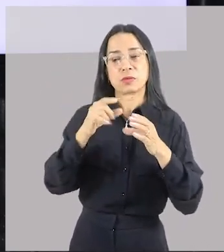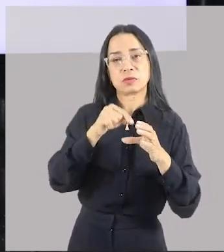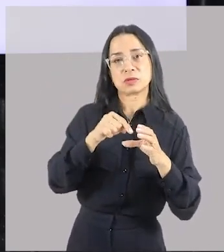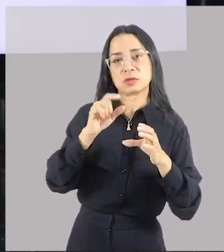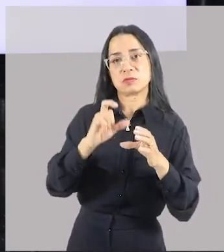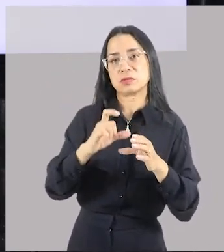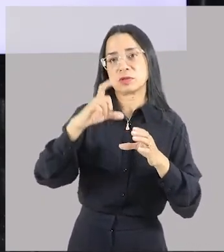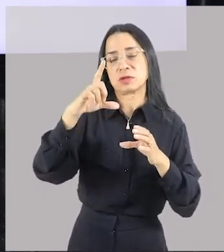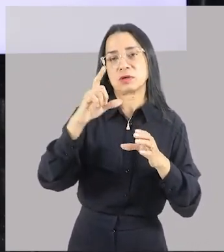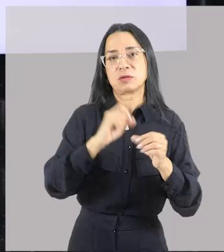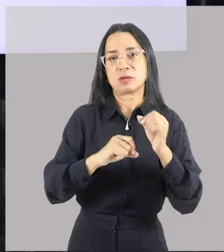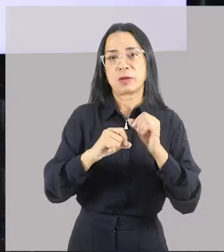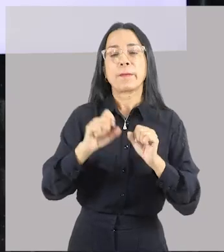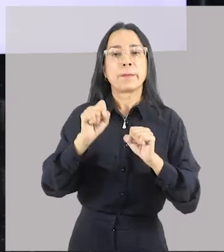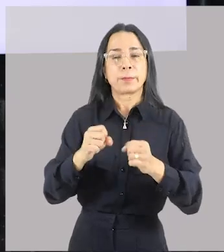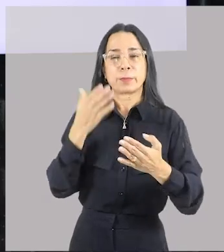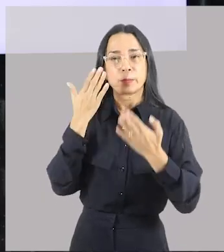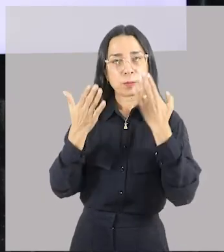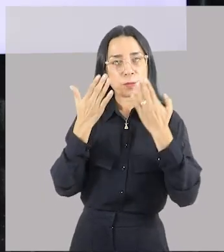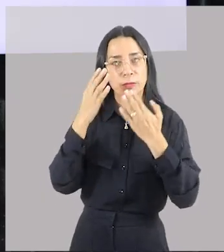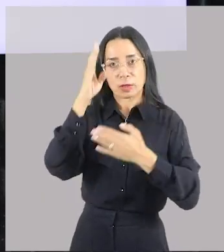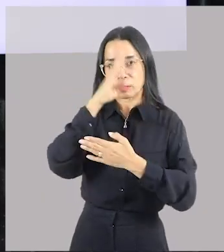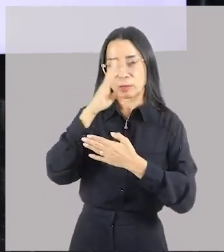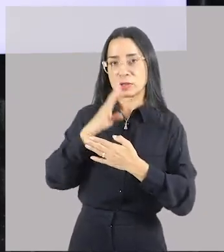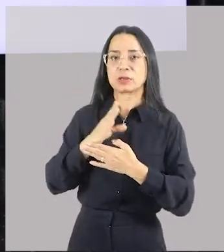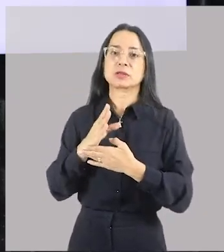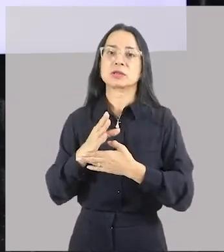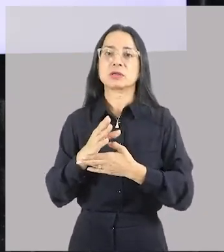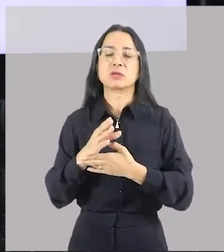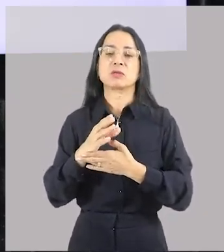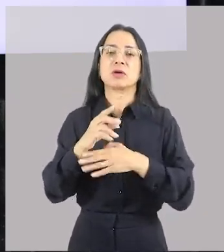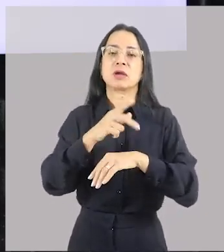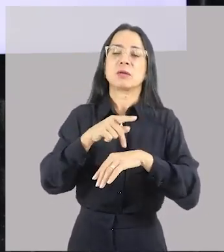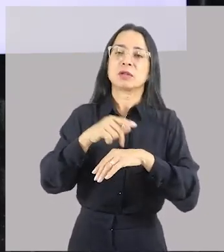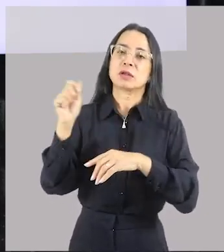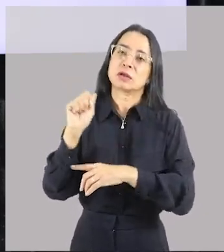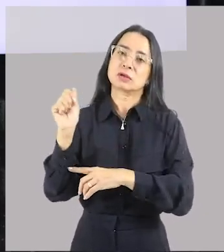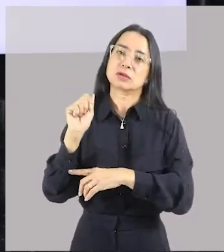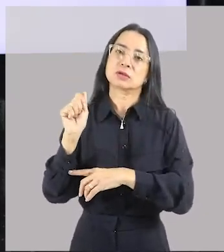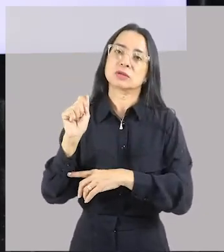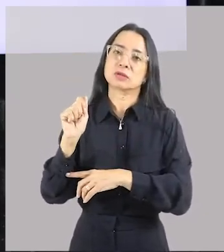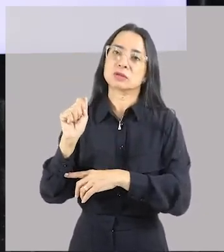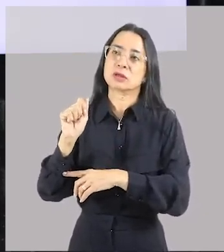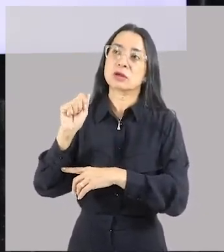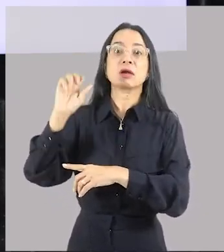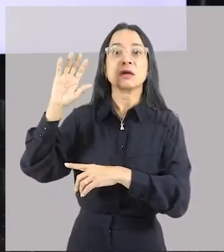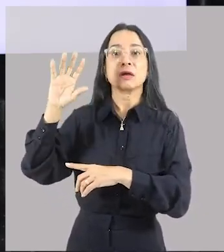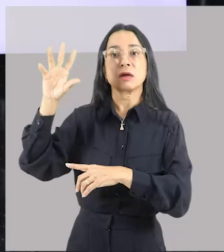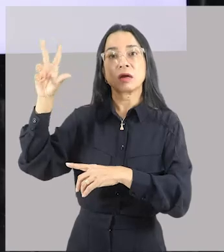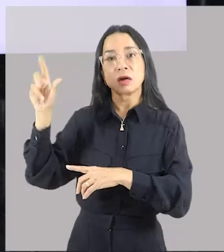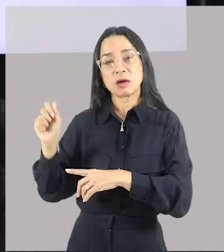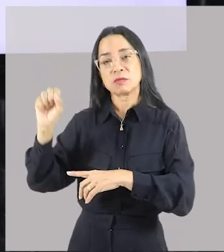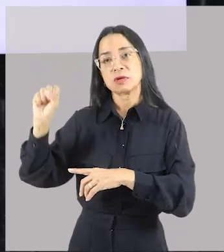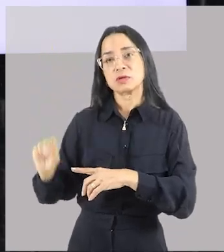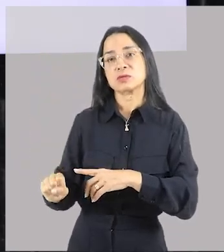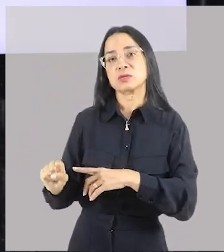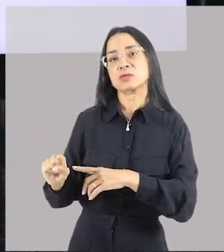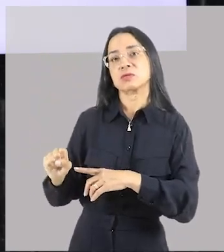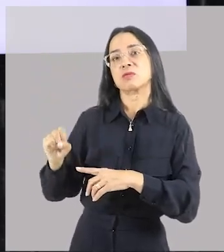aí você pode comparar Brasil, Argentina, África do Sul,